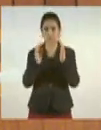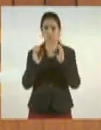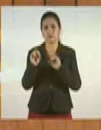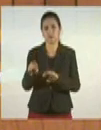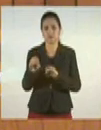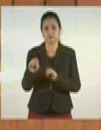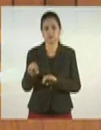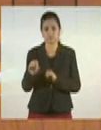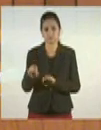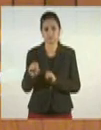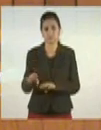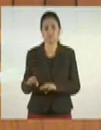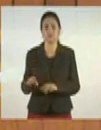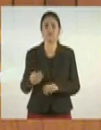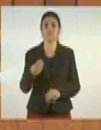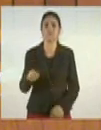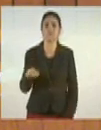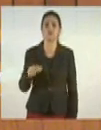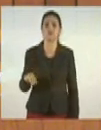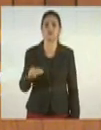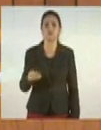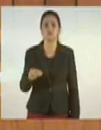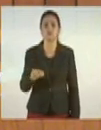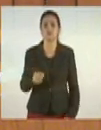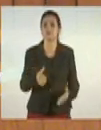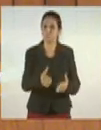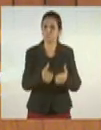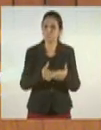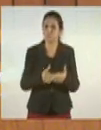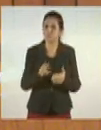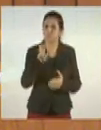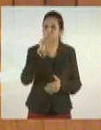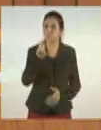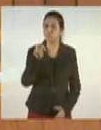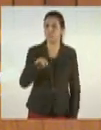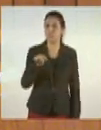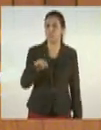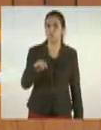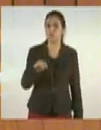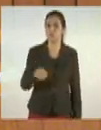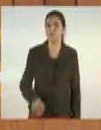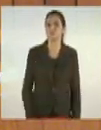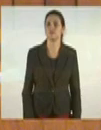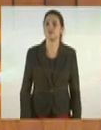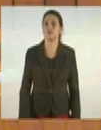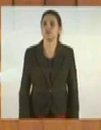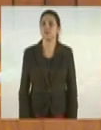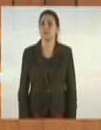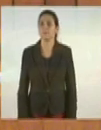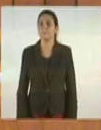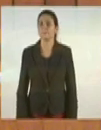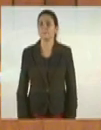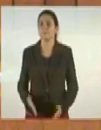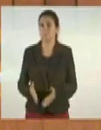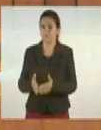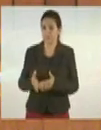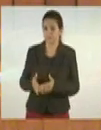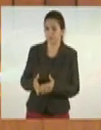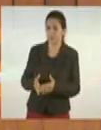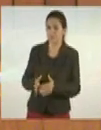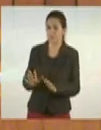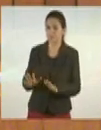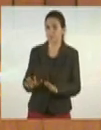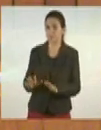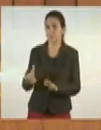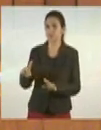Educação do Maranhão sen me conceda 5 minutos por obseque eu peço Só que vossa excelência após conceder a parte ao Deputado